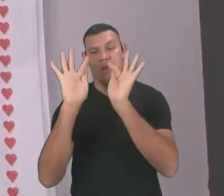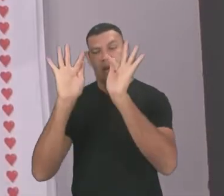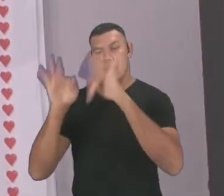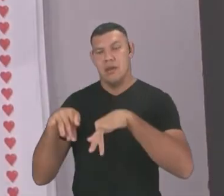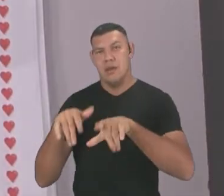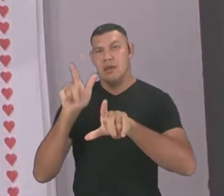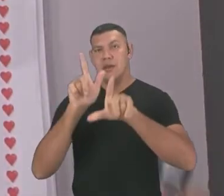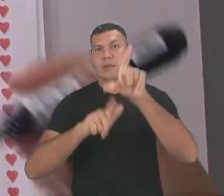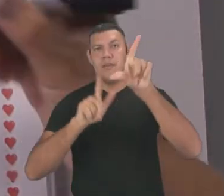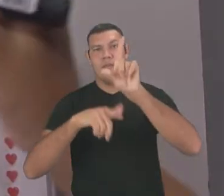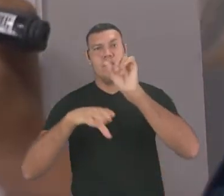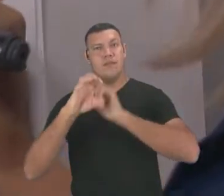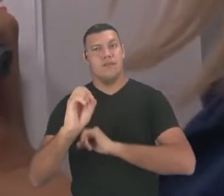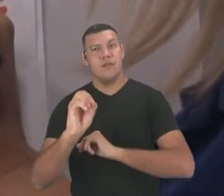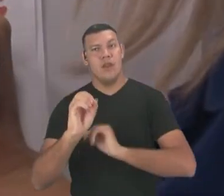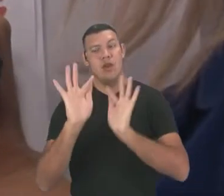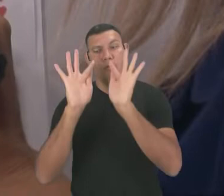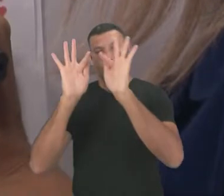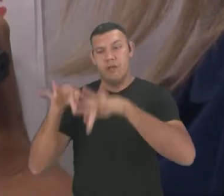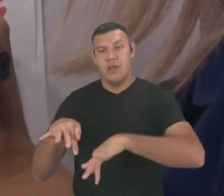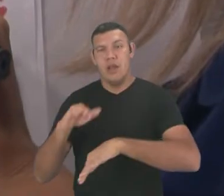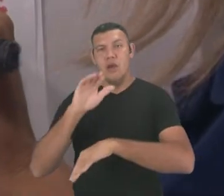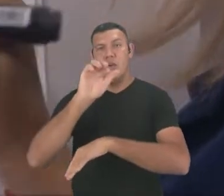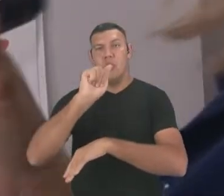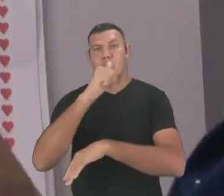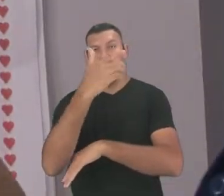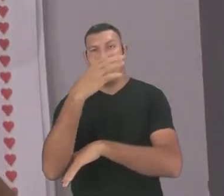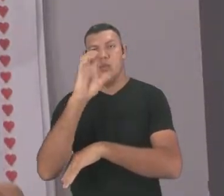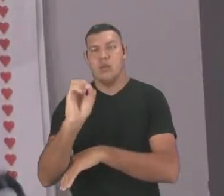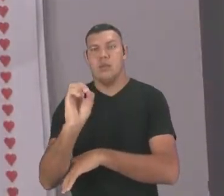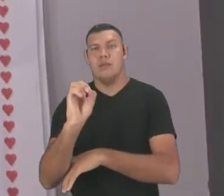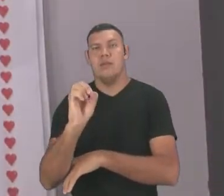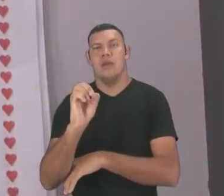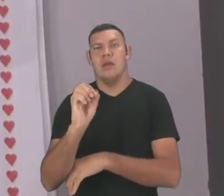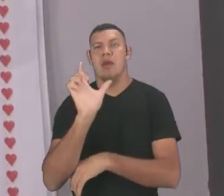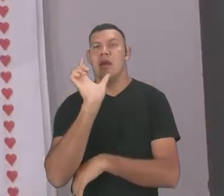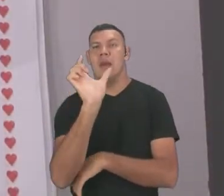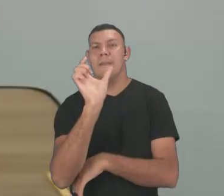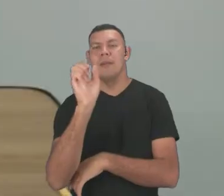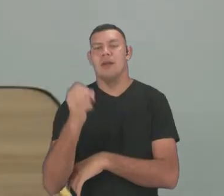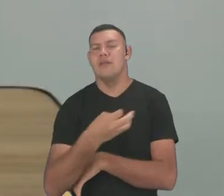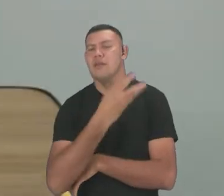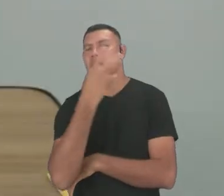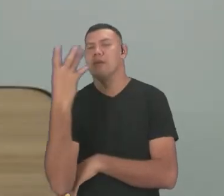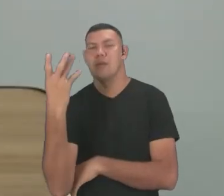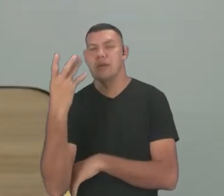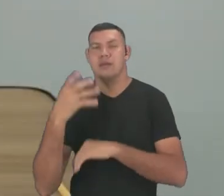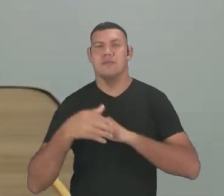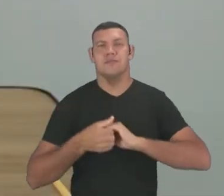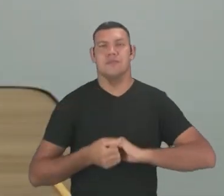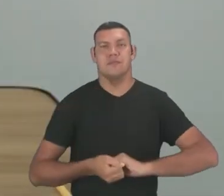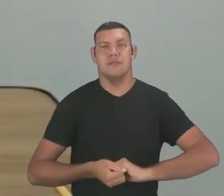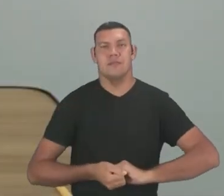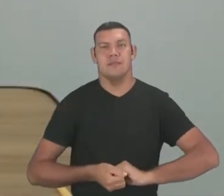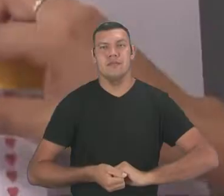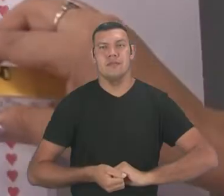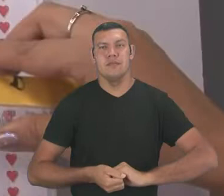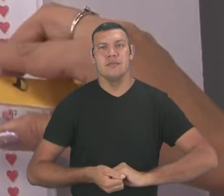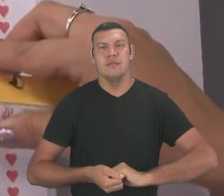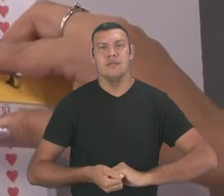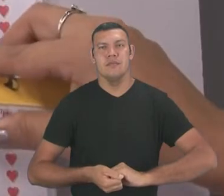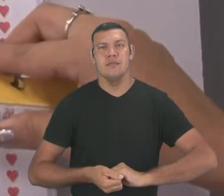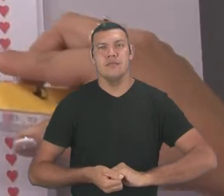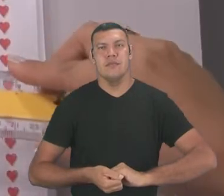som final chão Quantas palavras nós encontramos aqui neste último